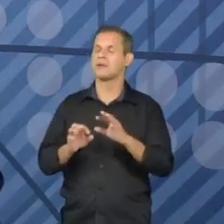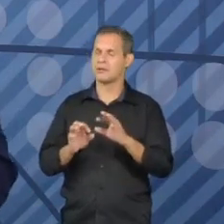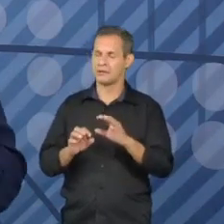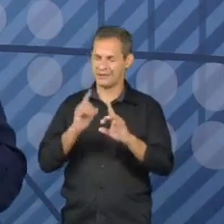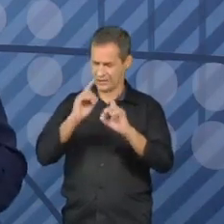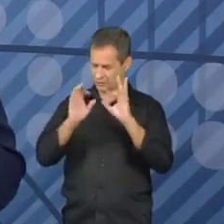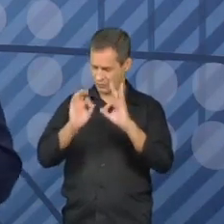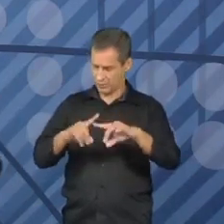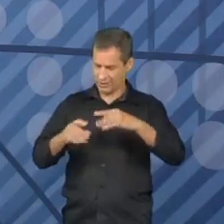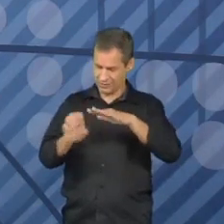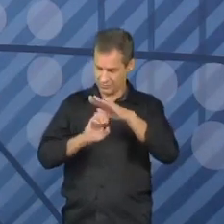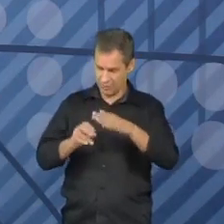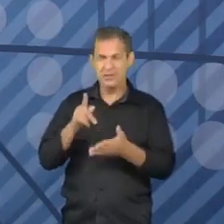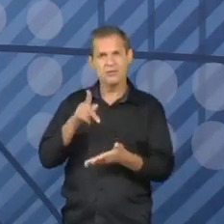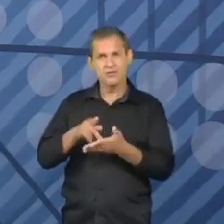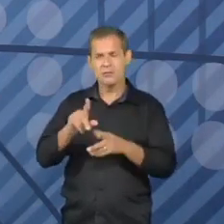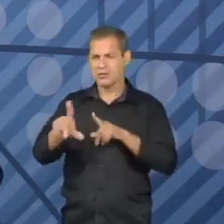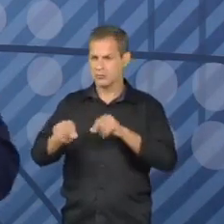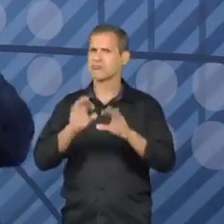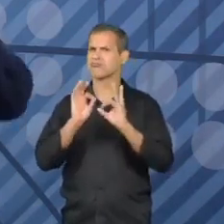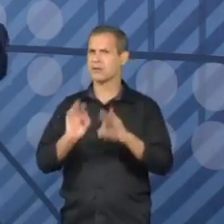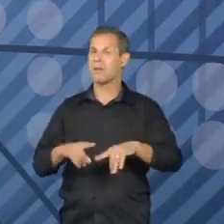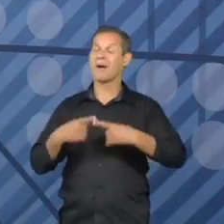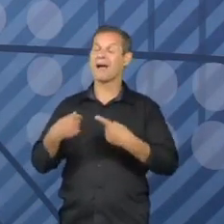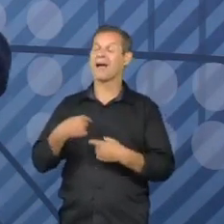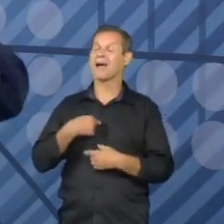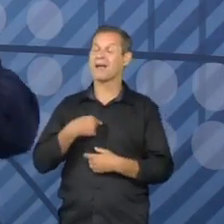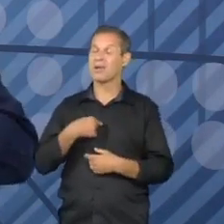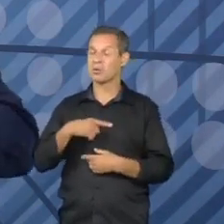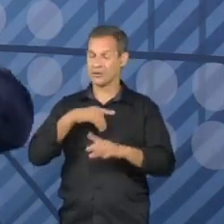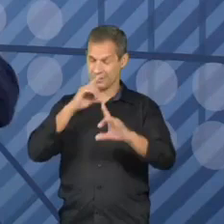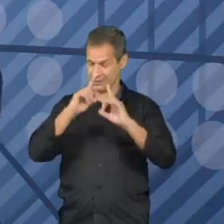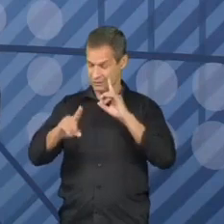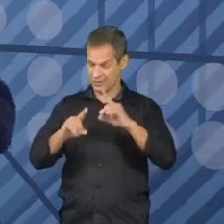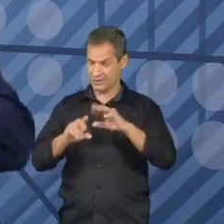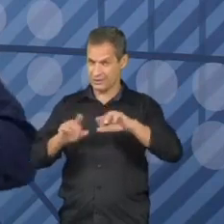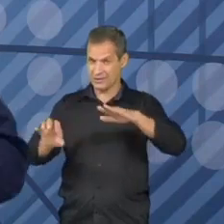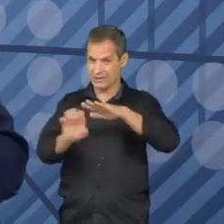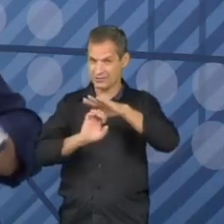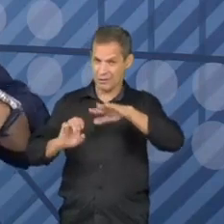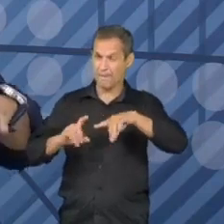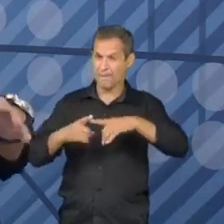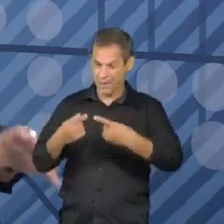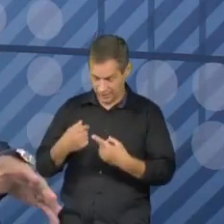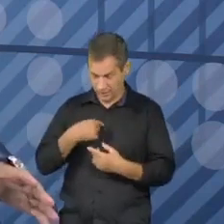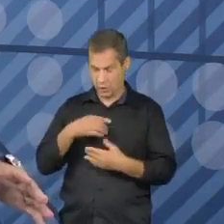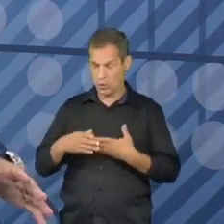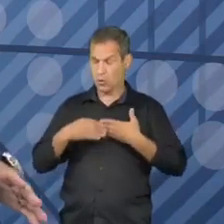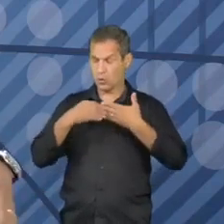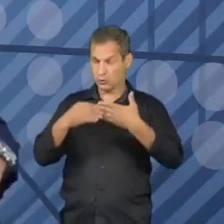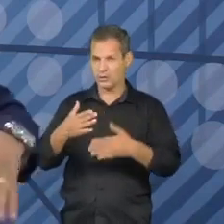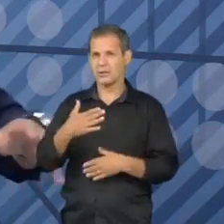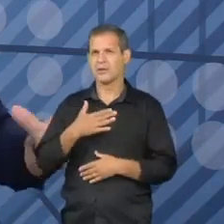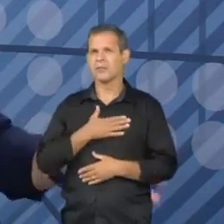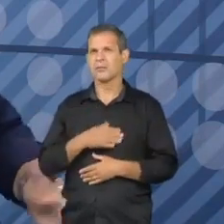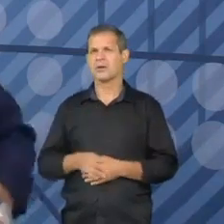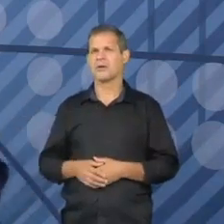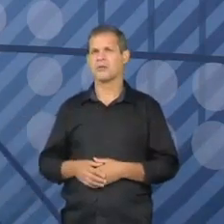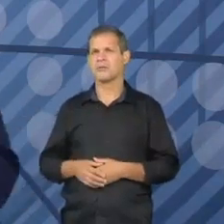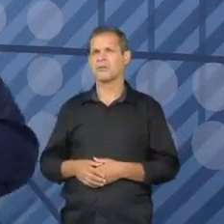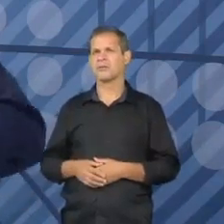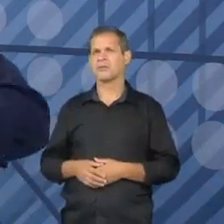precisos para que essa empresa realmente ela tome uma decisão. Eu recebo dados de outras empresas, eu levo lá para o meu